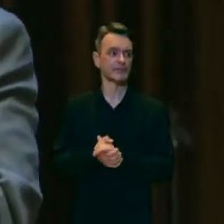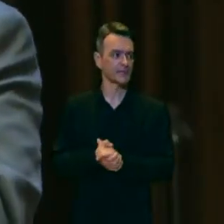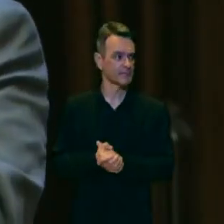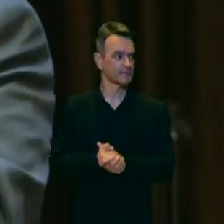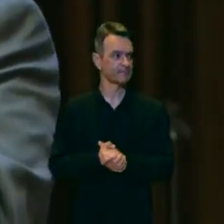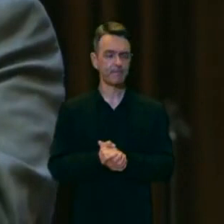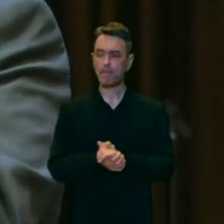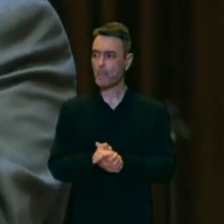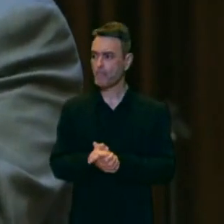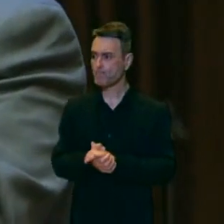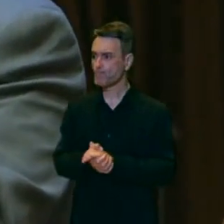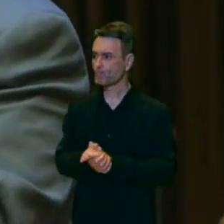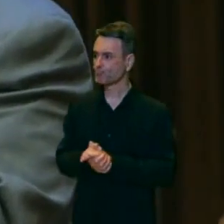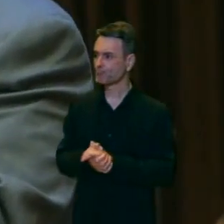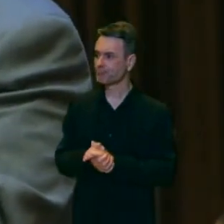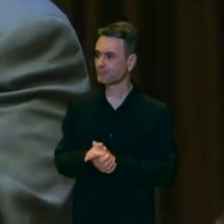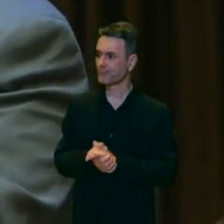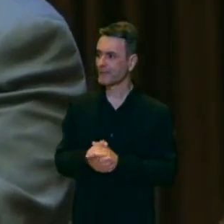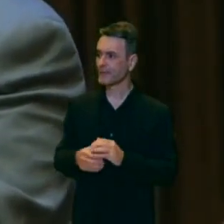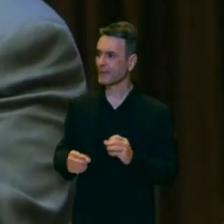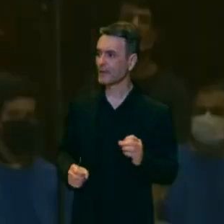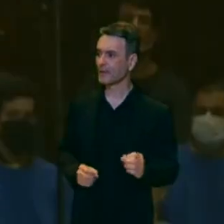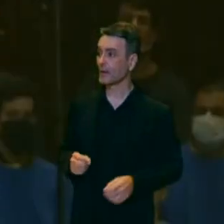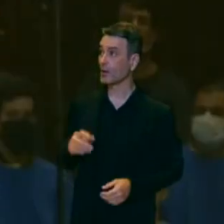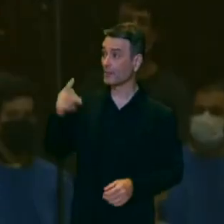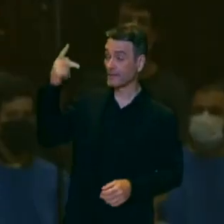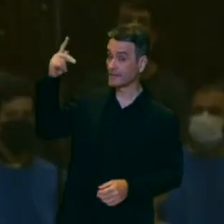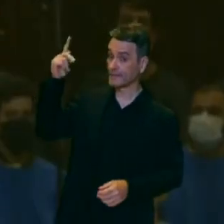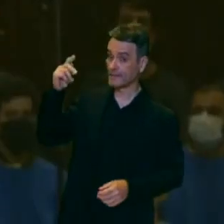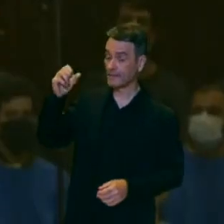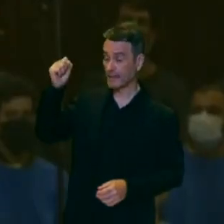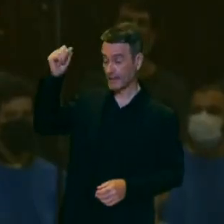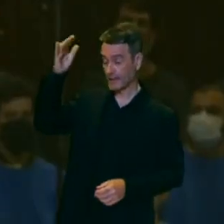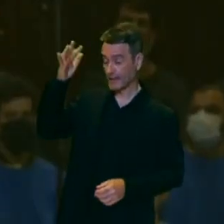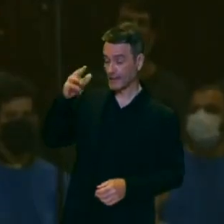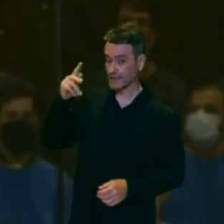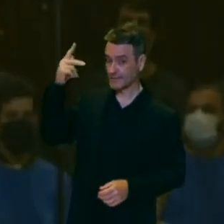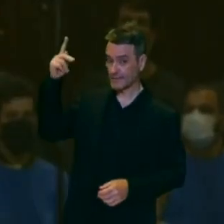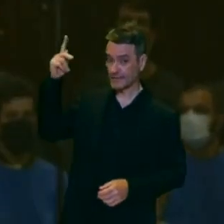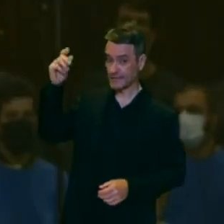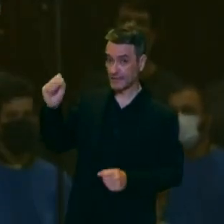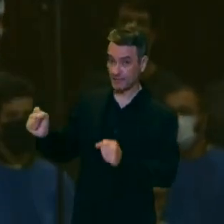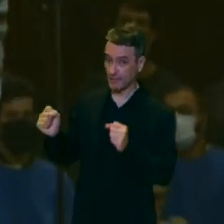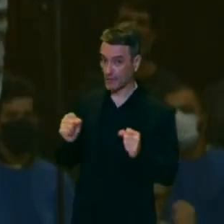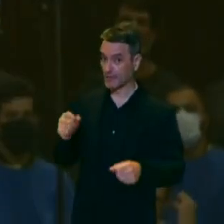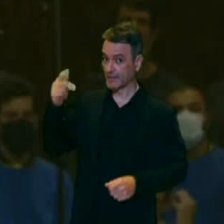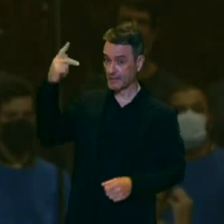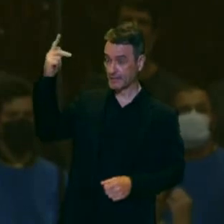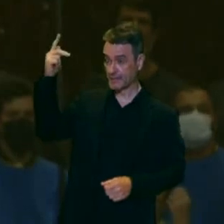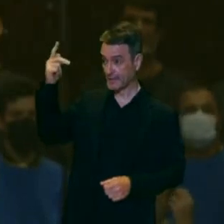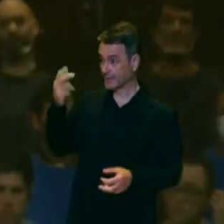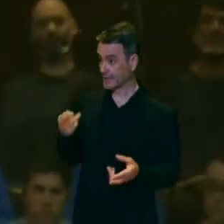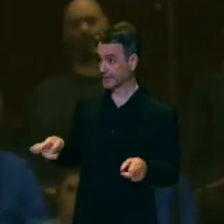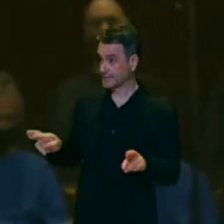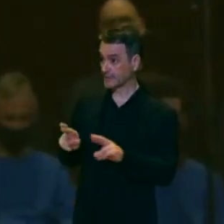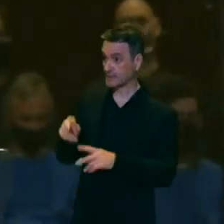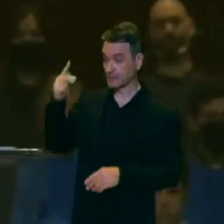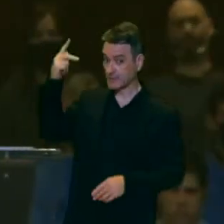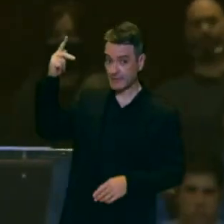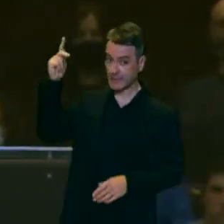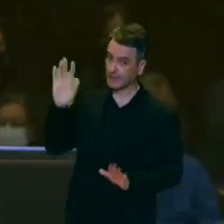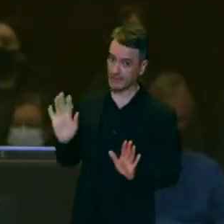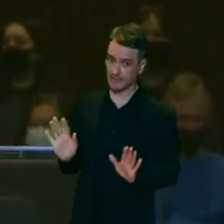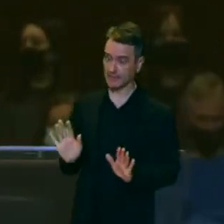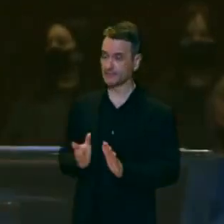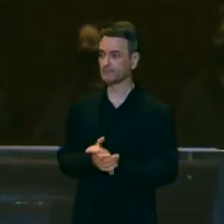vir, tá? É obra dele, é graça dele, é poder dele, é restauração dele. Se você está nos